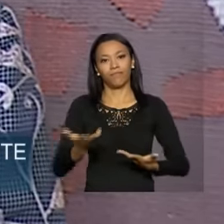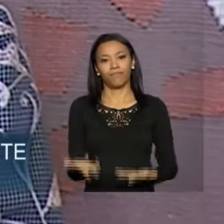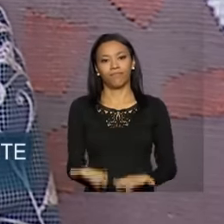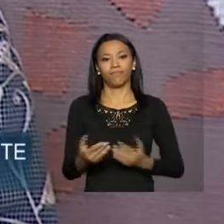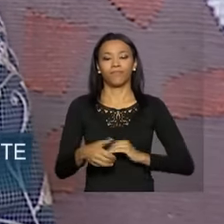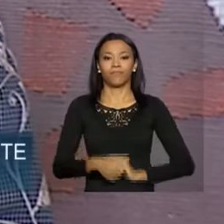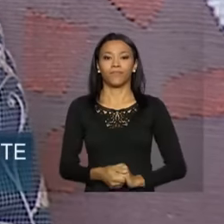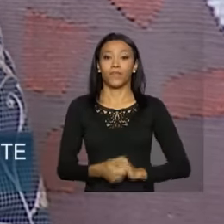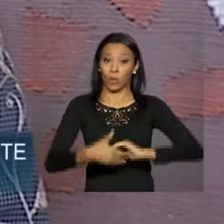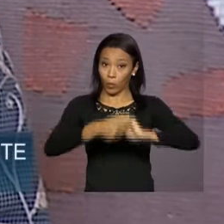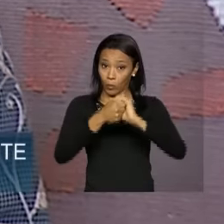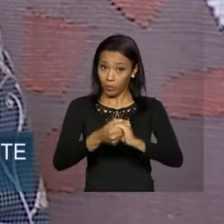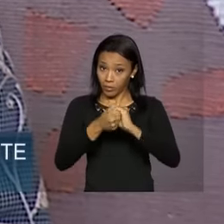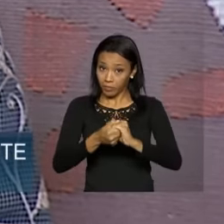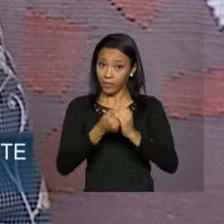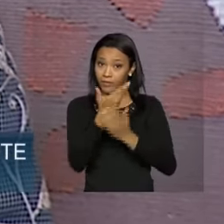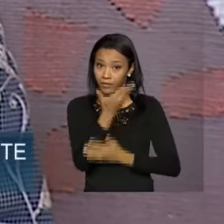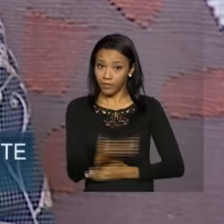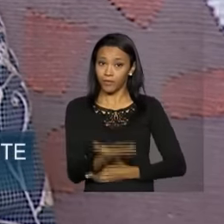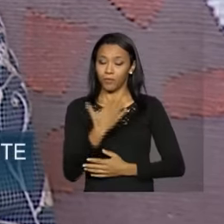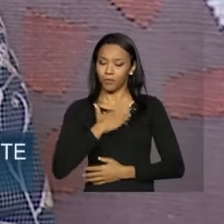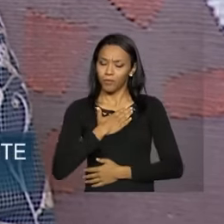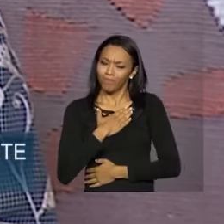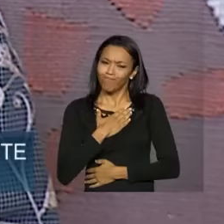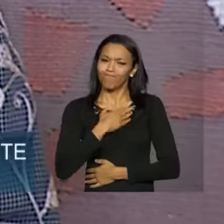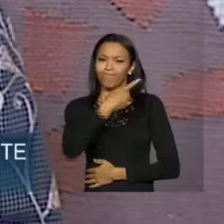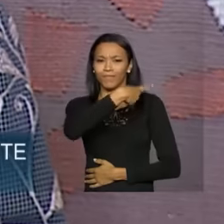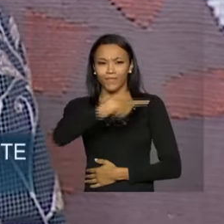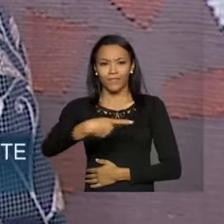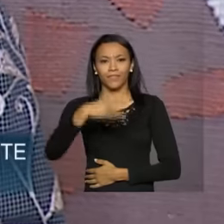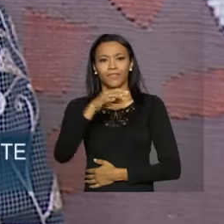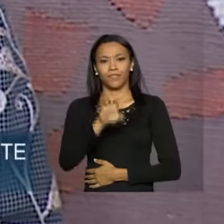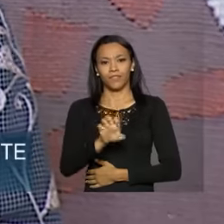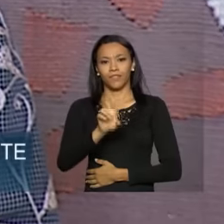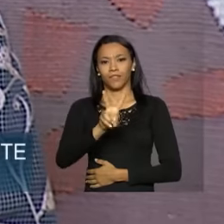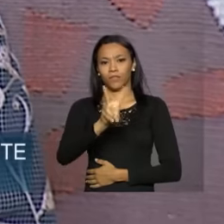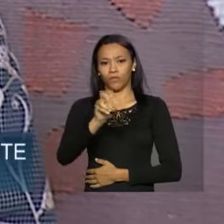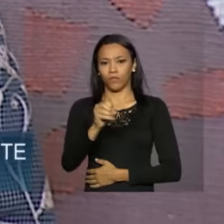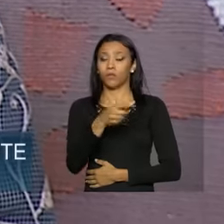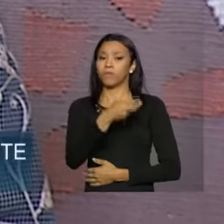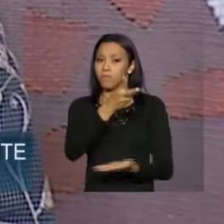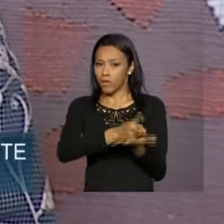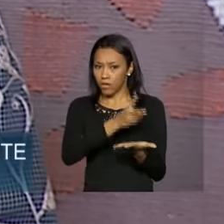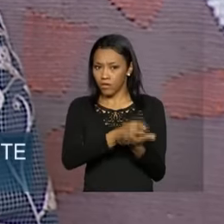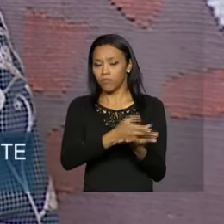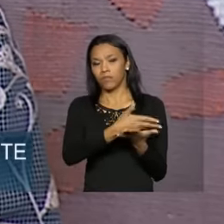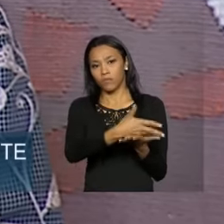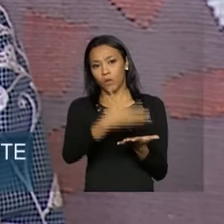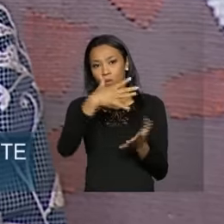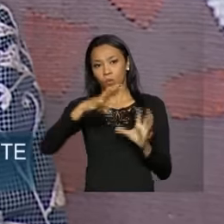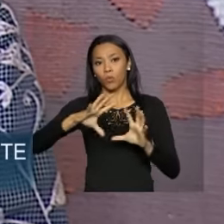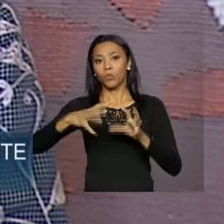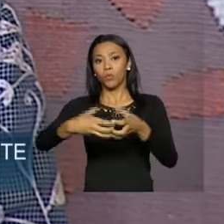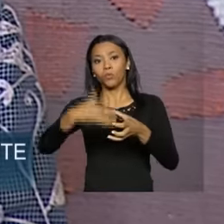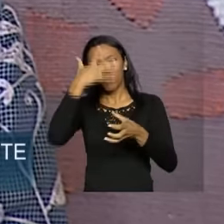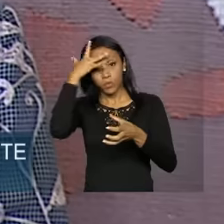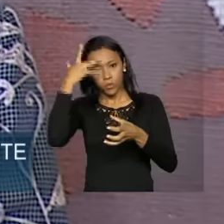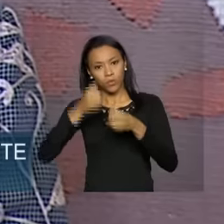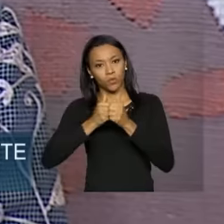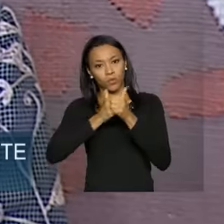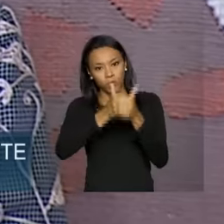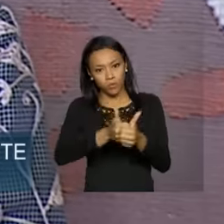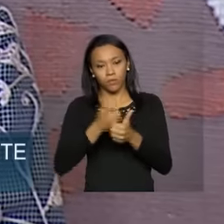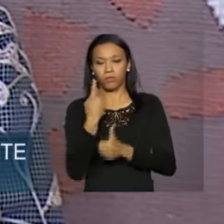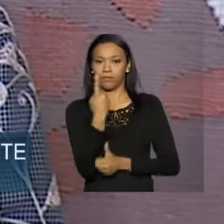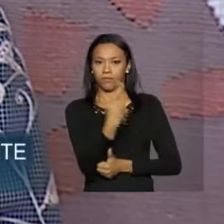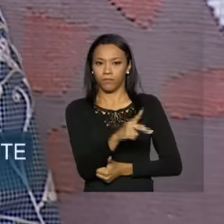o meu querido amigo Evo Morales. Saúdo da mesma forma a delegação que o acompanha,